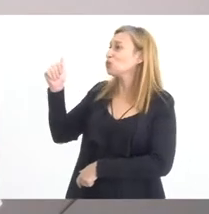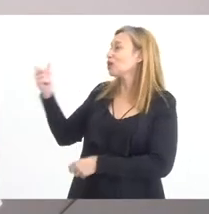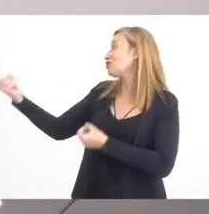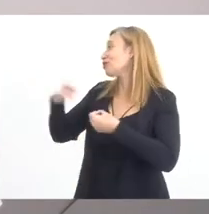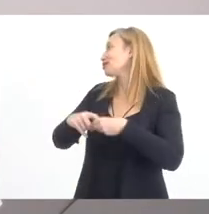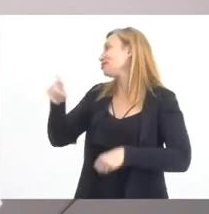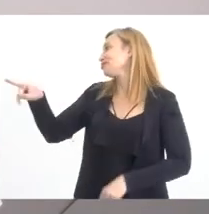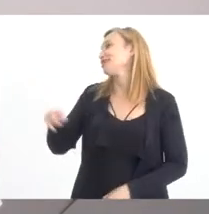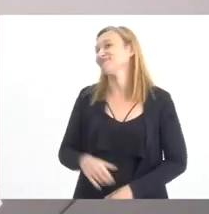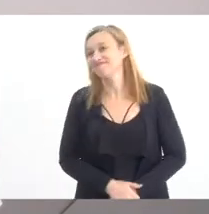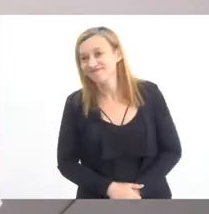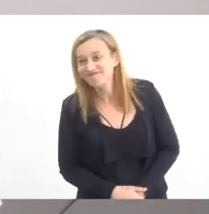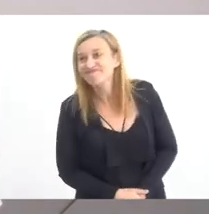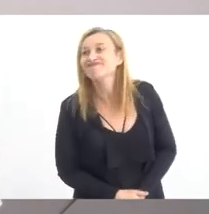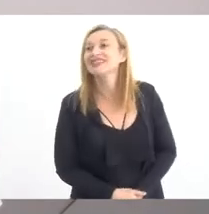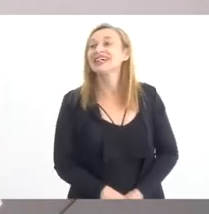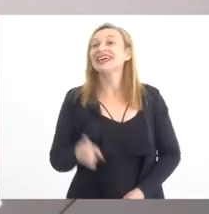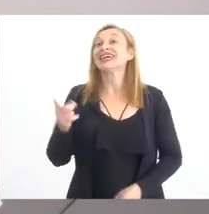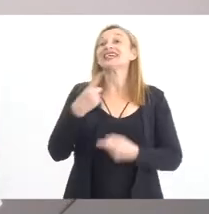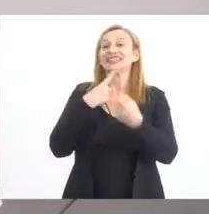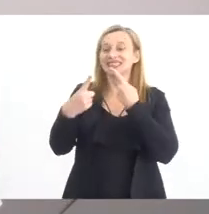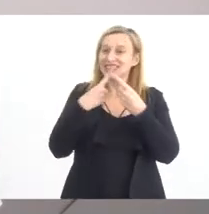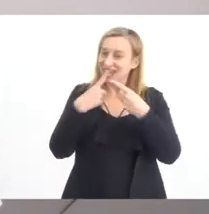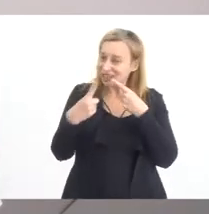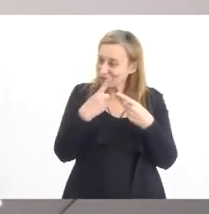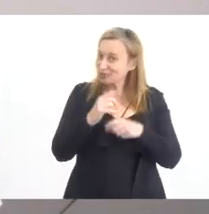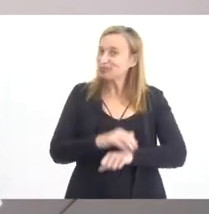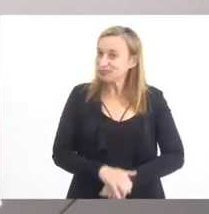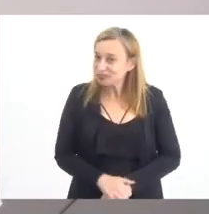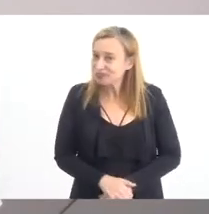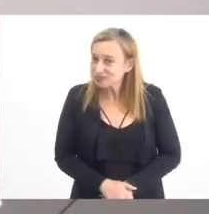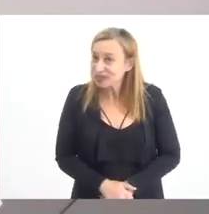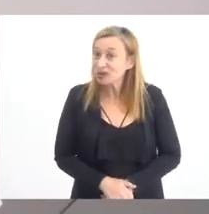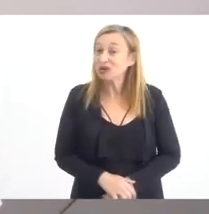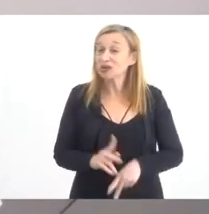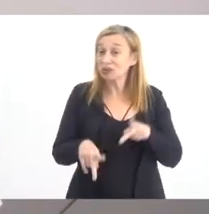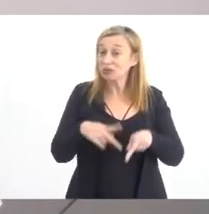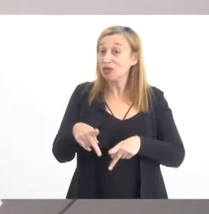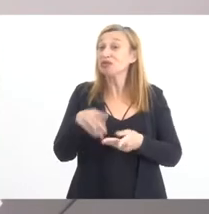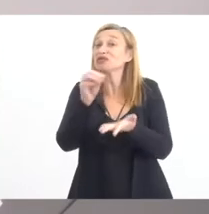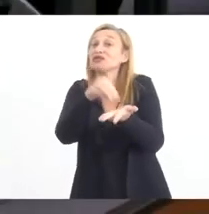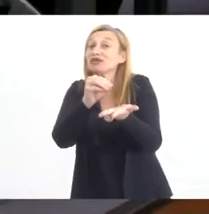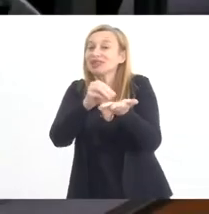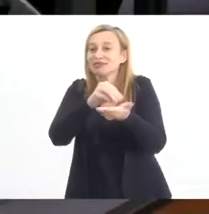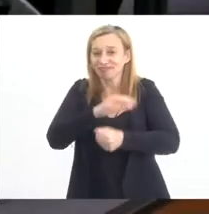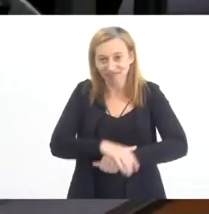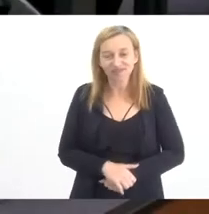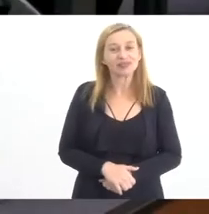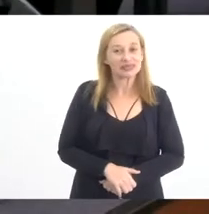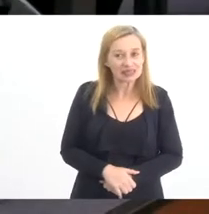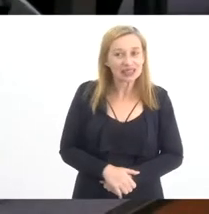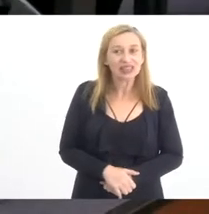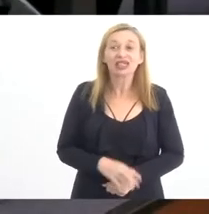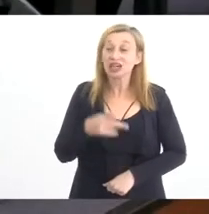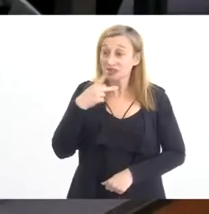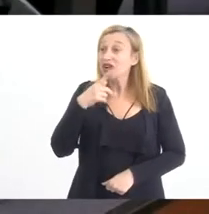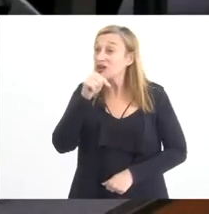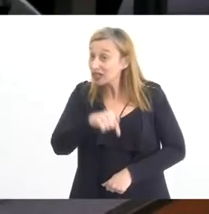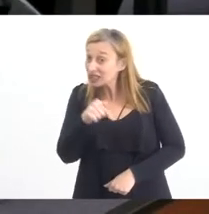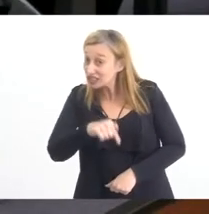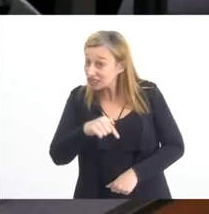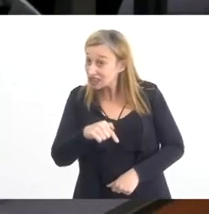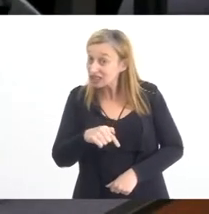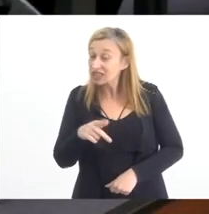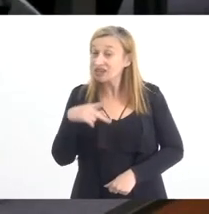retornam. Esse diálogo com a população, eu acho que muitas vezes falta. E ratifico aqui e